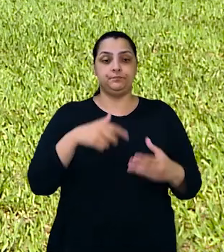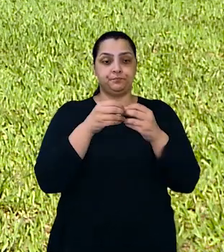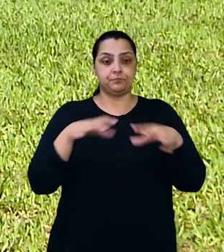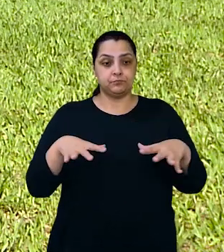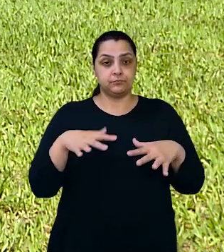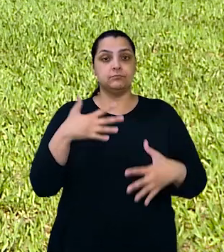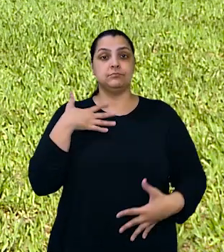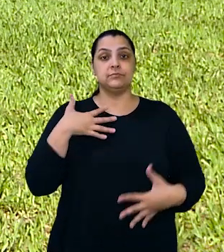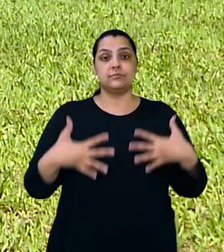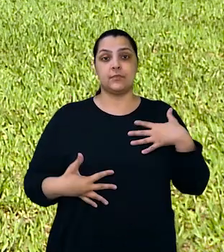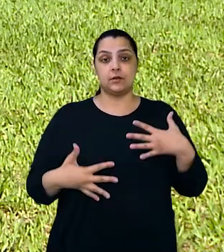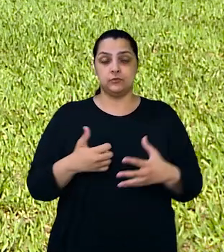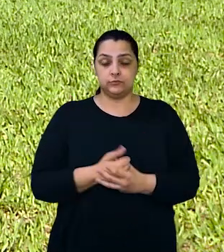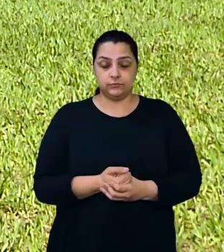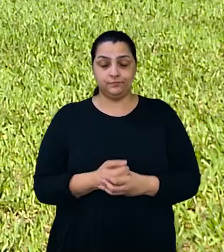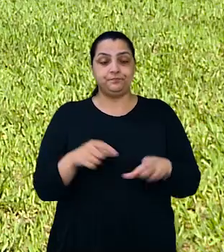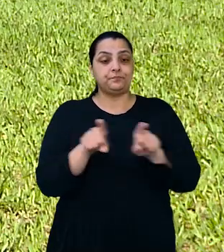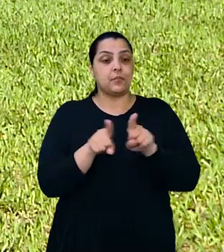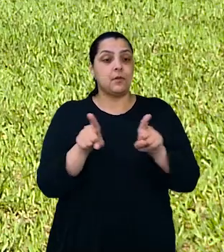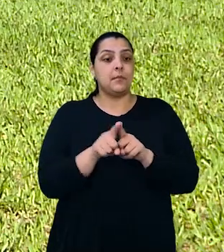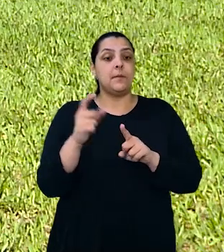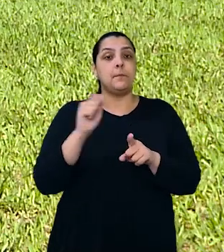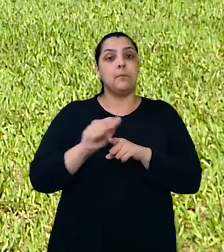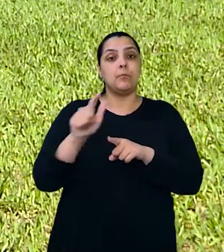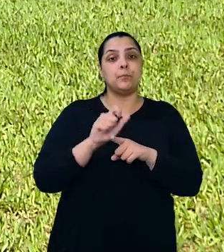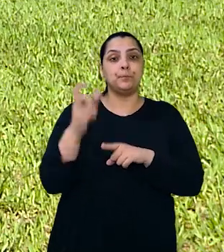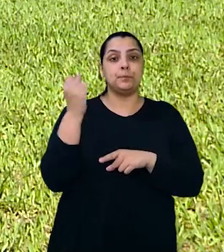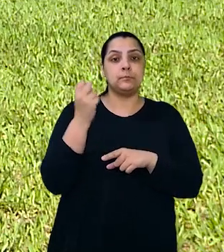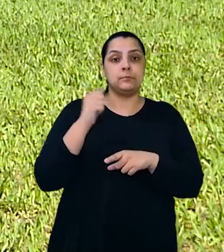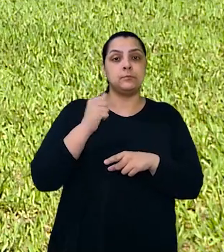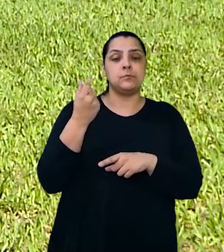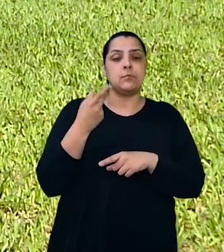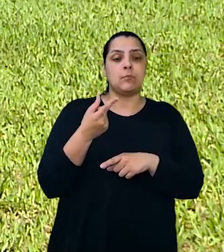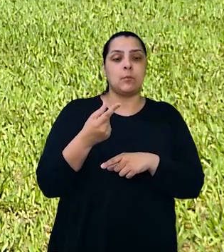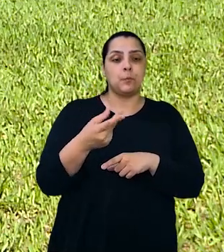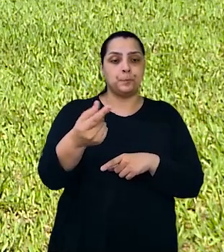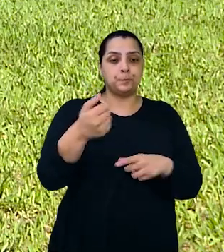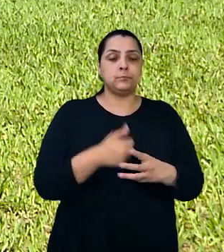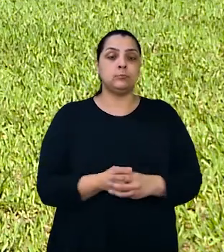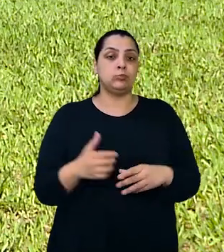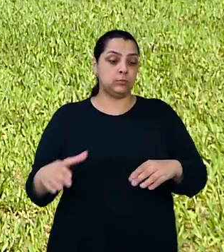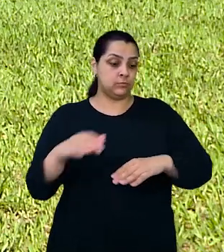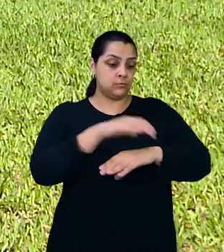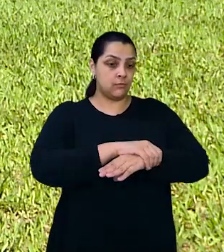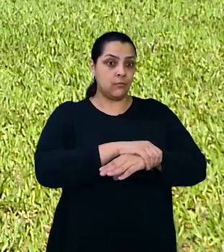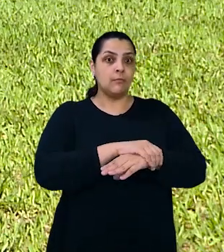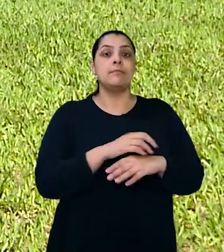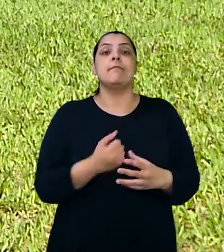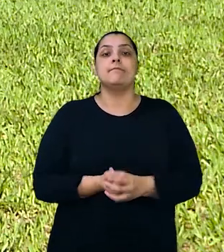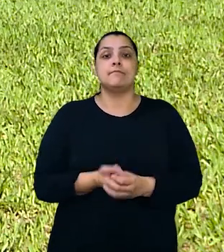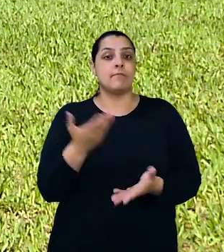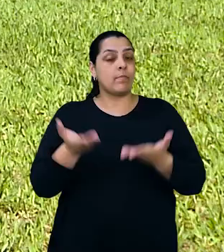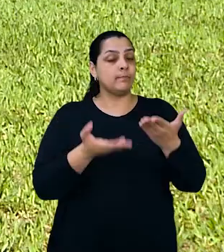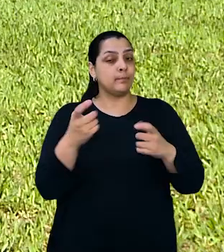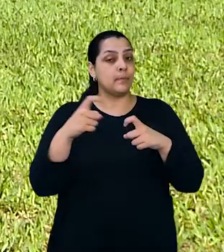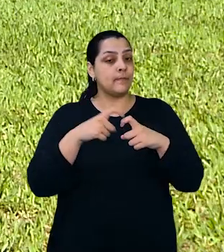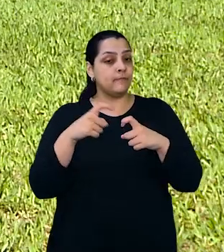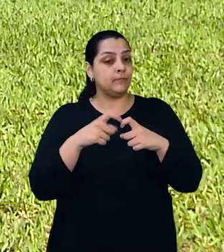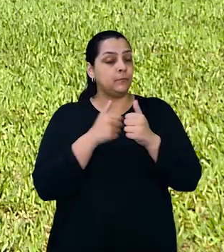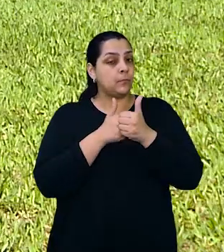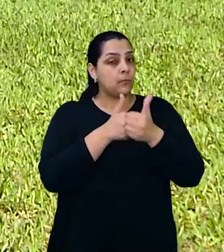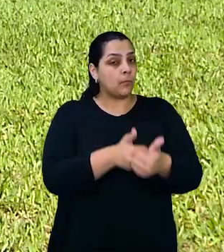morais e estéticos, além de pensão mensal vitalícia, fornecimento de próteses, tratamento médico